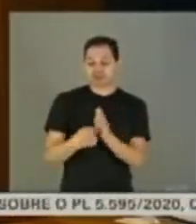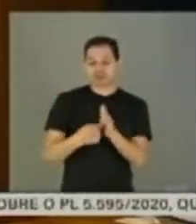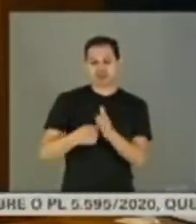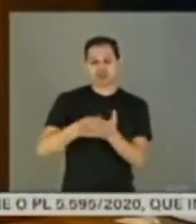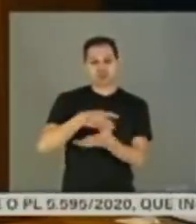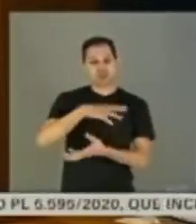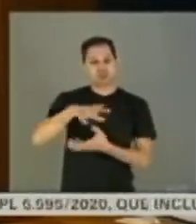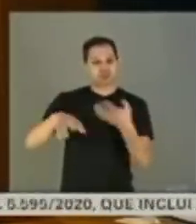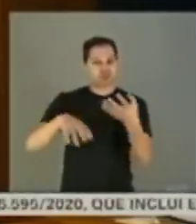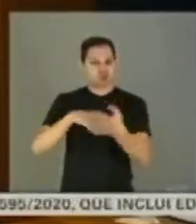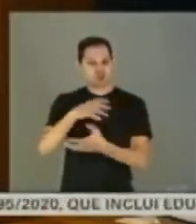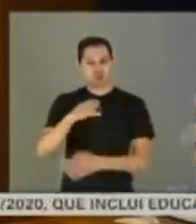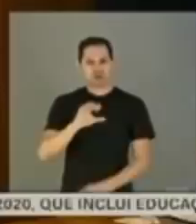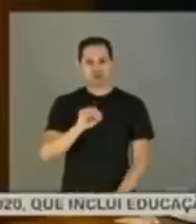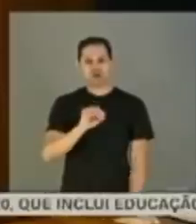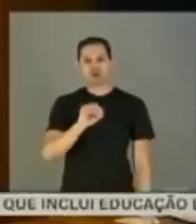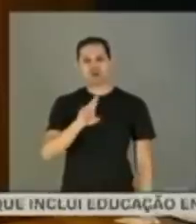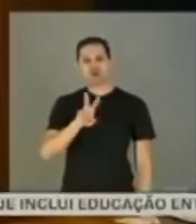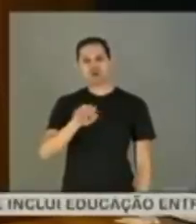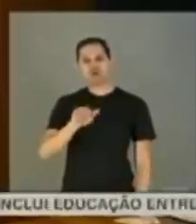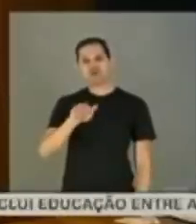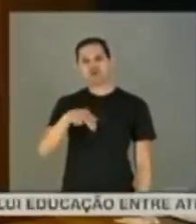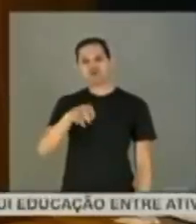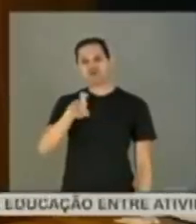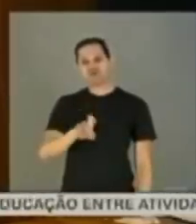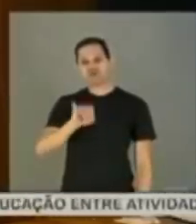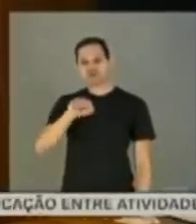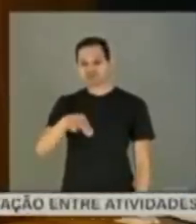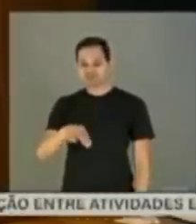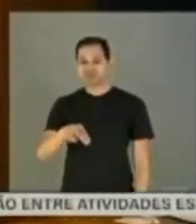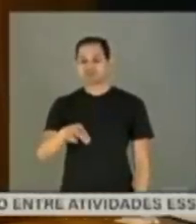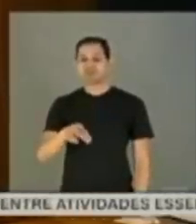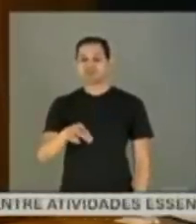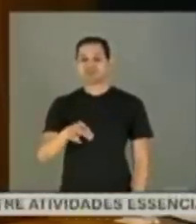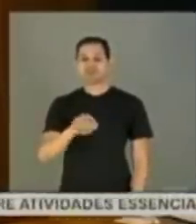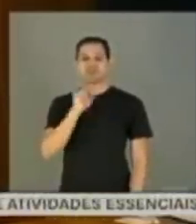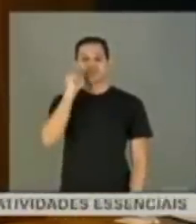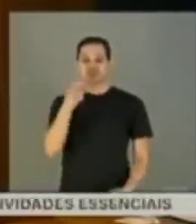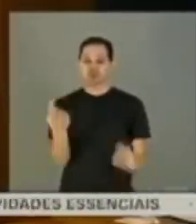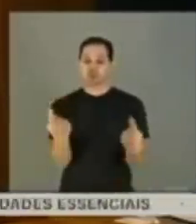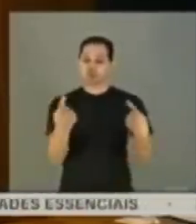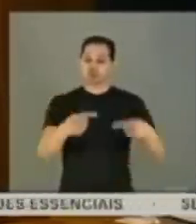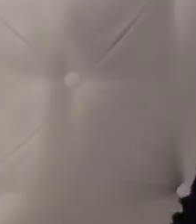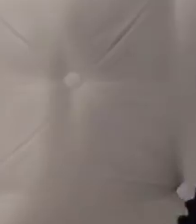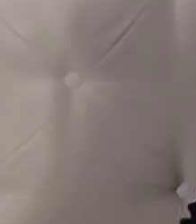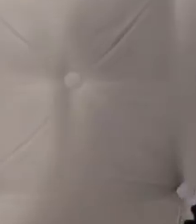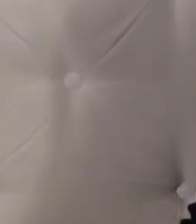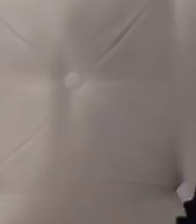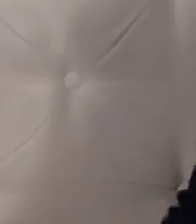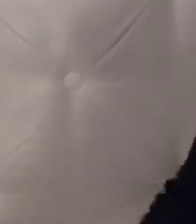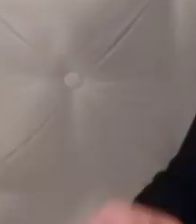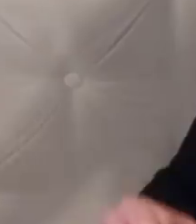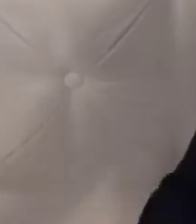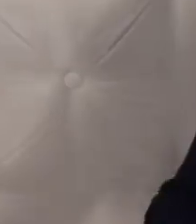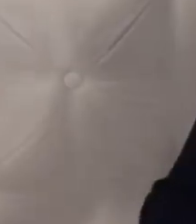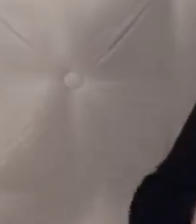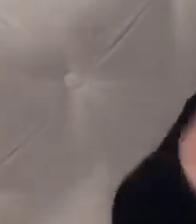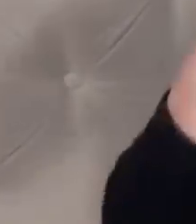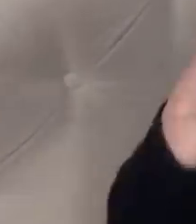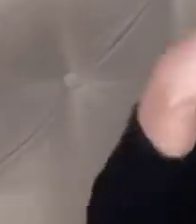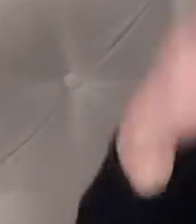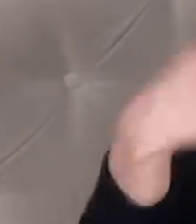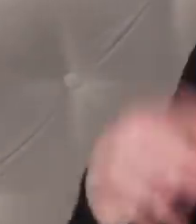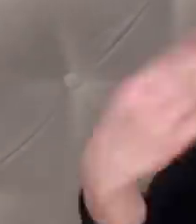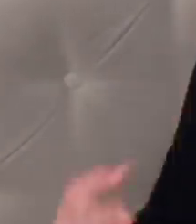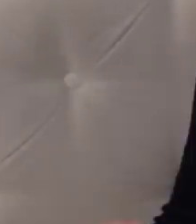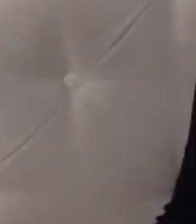envolve Precisa e Covaxin. Não há porquê, imagino que nenhum senador vai se colocar contra a votação desse tipo de requerimento. Gente, o negócio é que